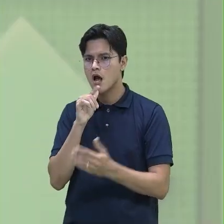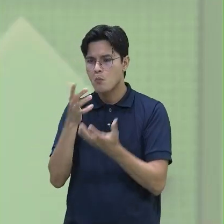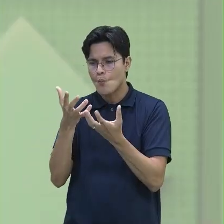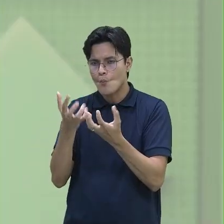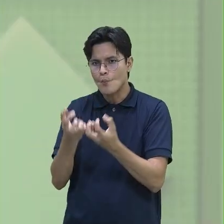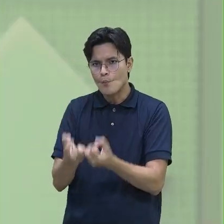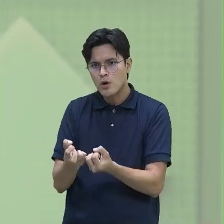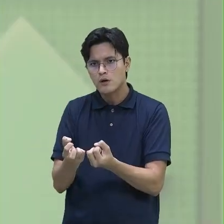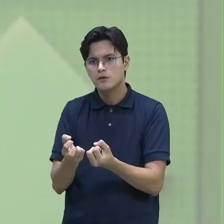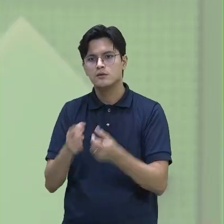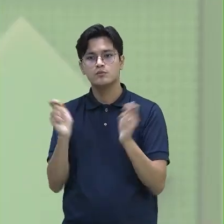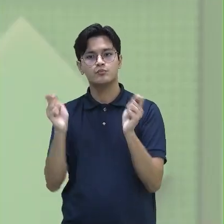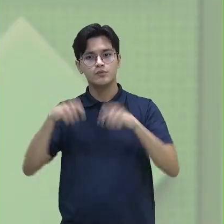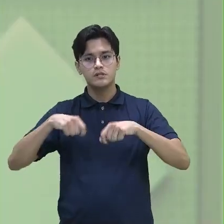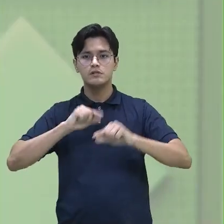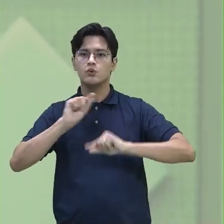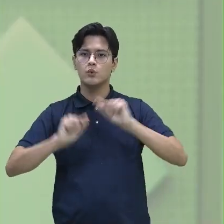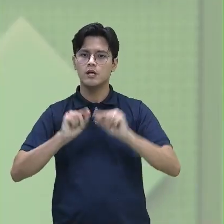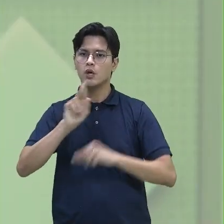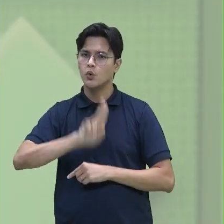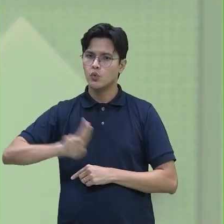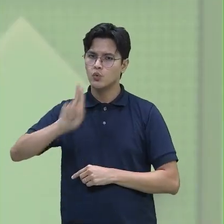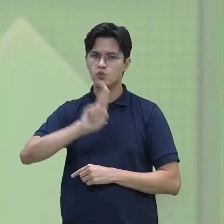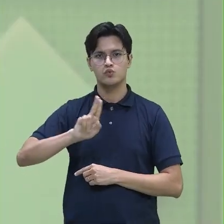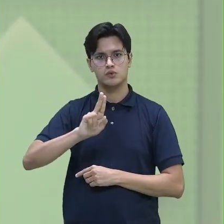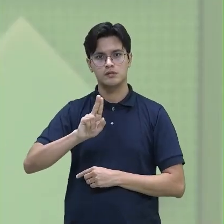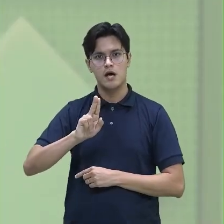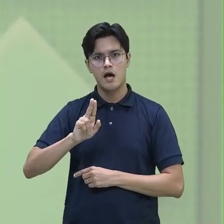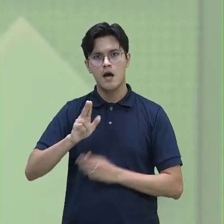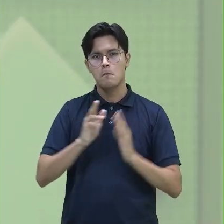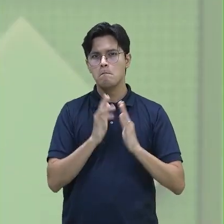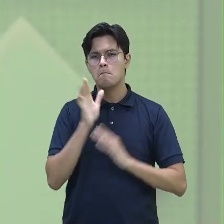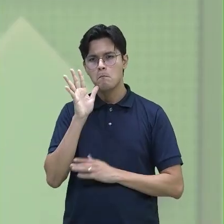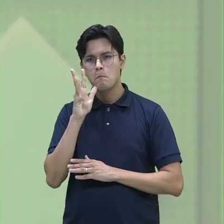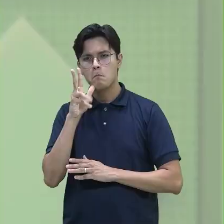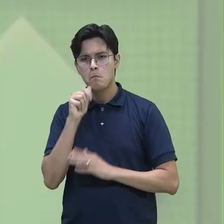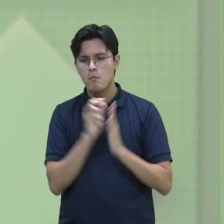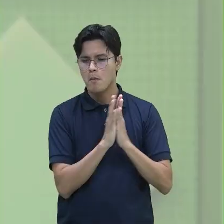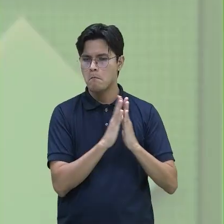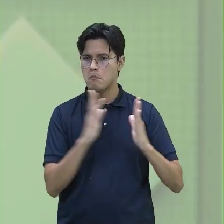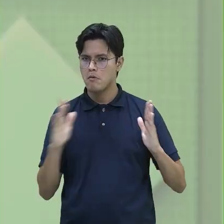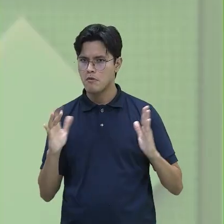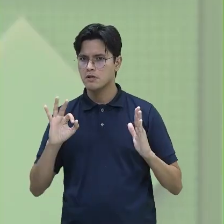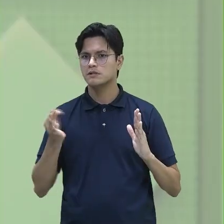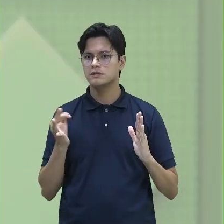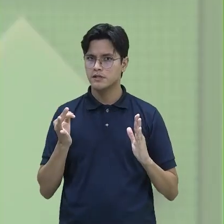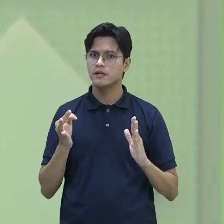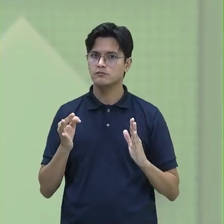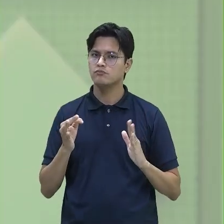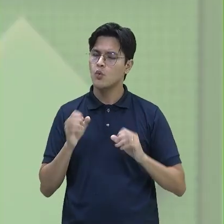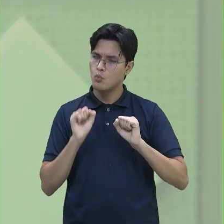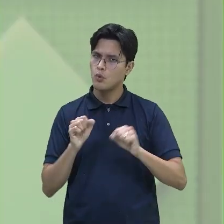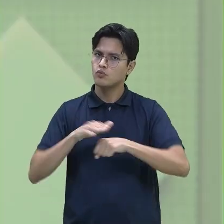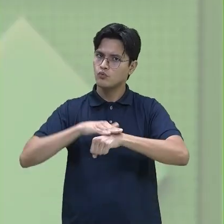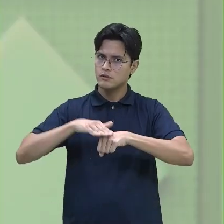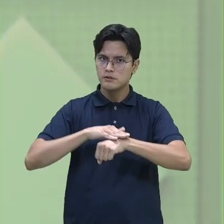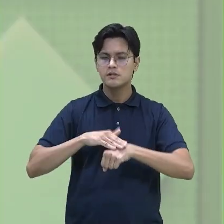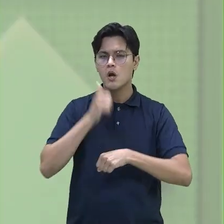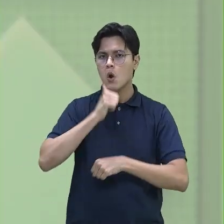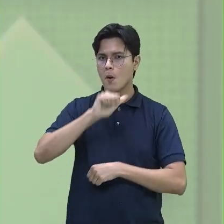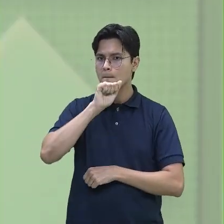mais longo. E converse com seus familiares, você vai aprender muito sobre o uso dessas plantas medicinais. E